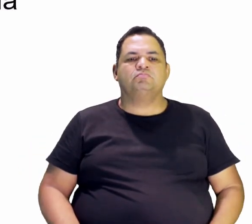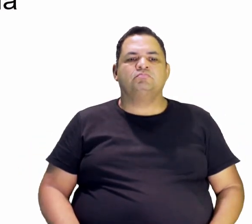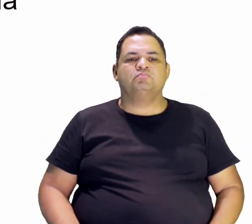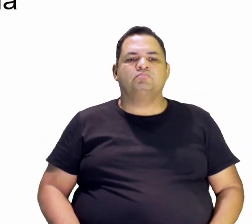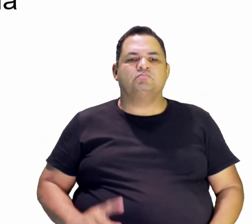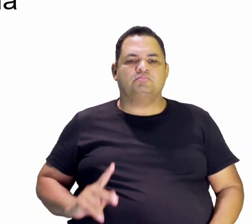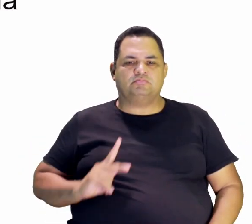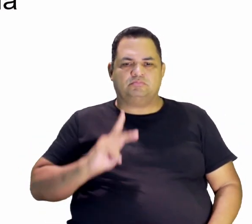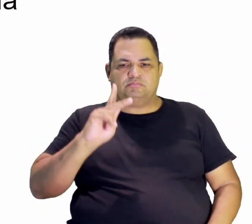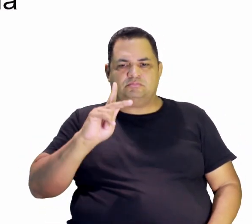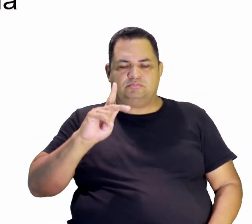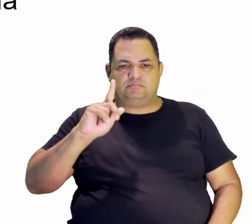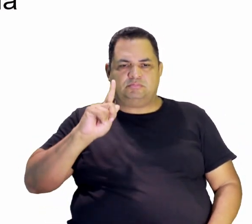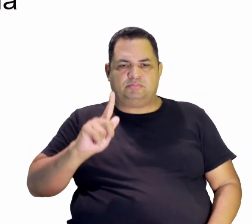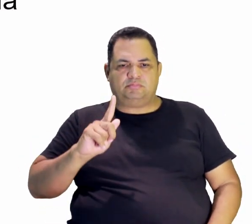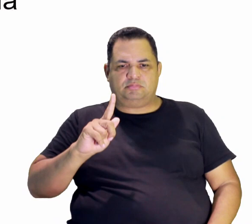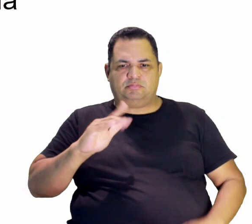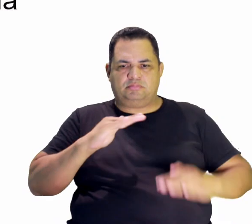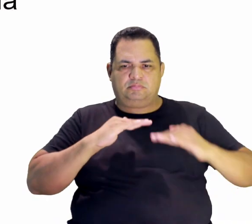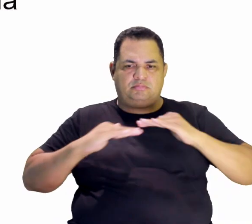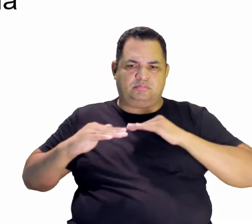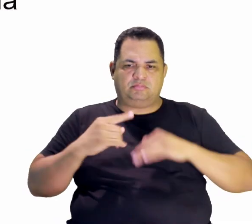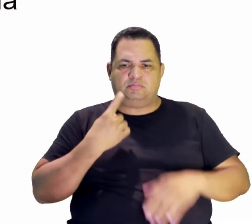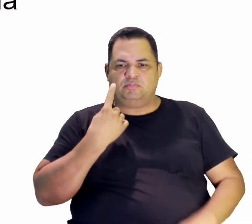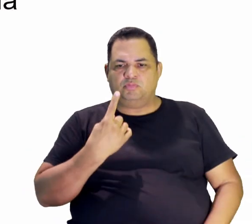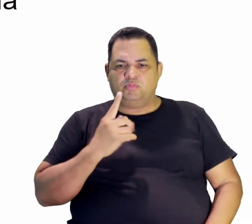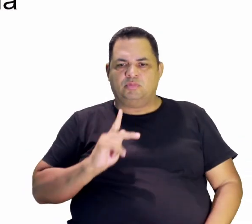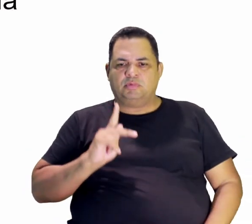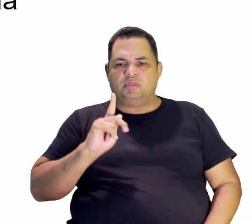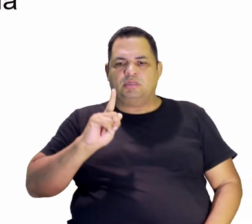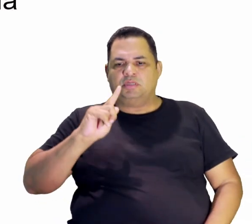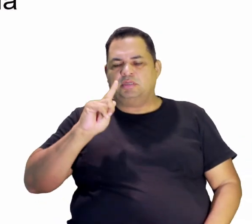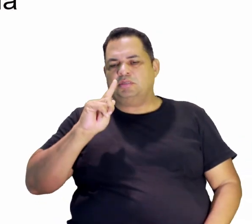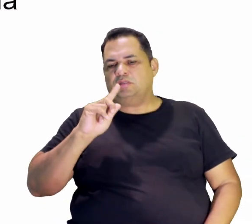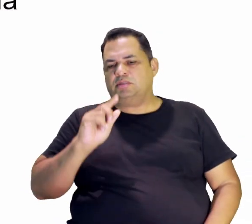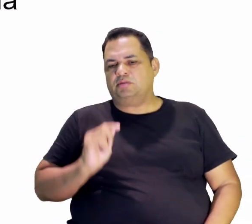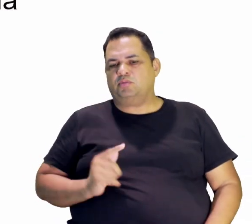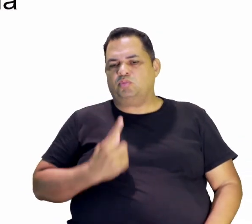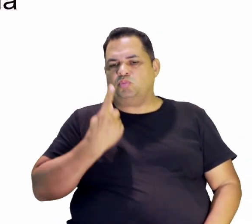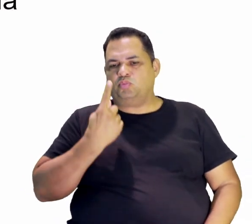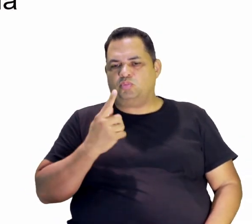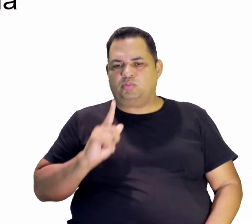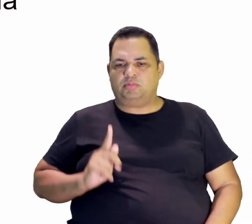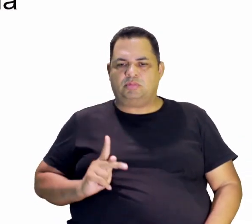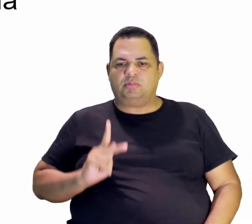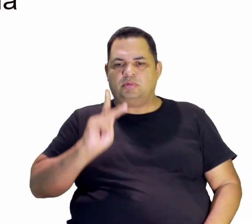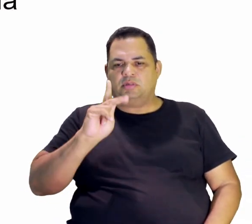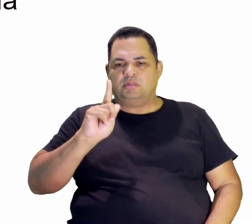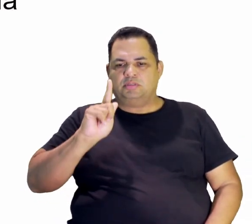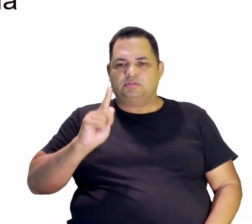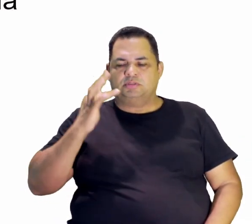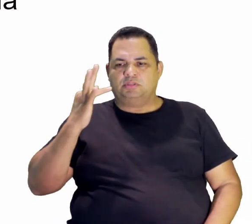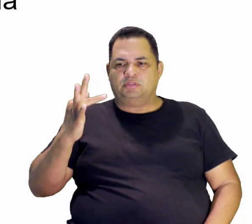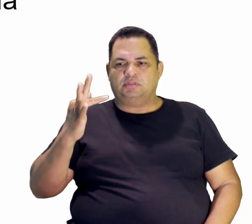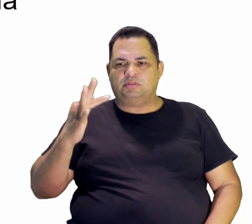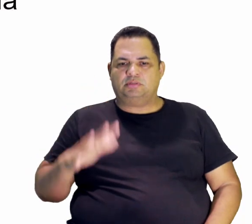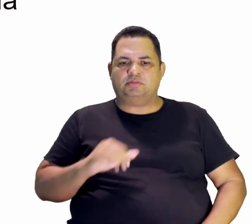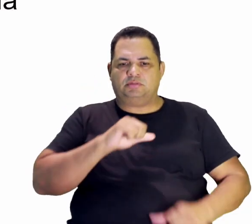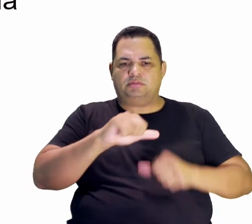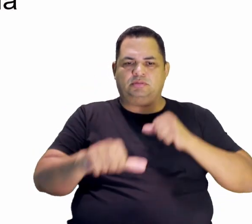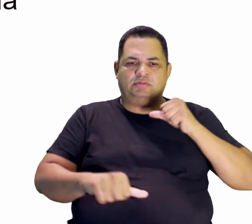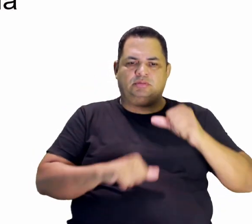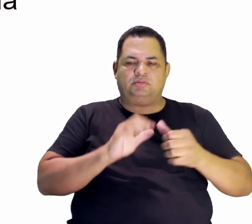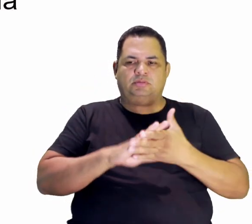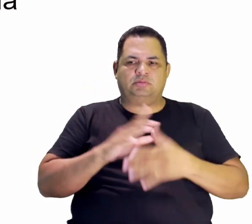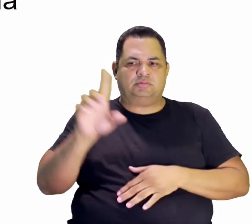O quilograma padrão se denomina 1 quilograma força. KGF, quilograma força. A gente transforma isso no